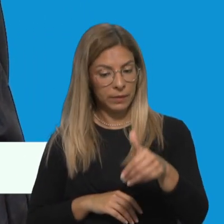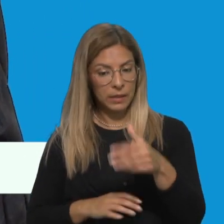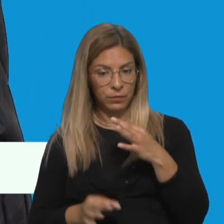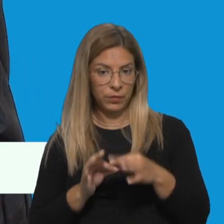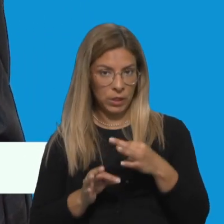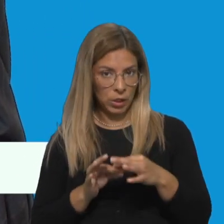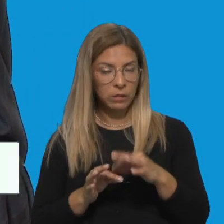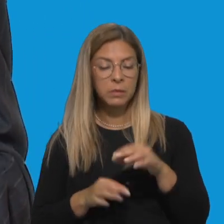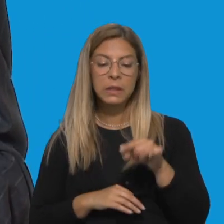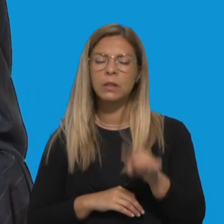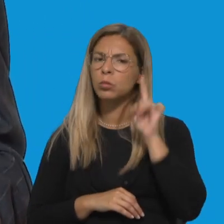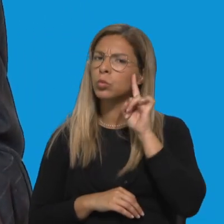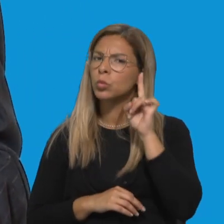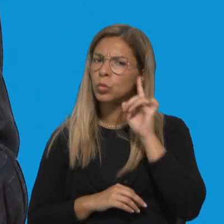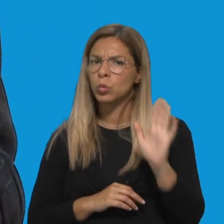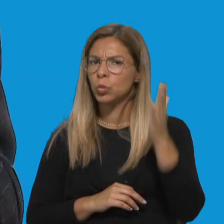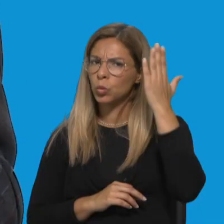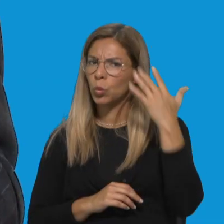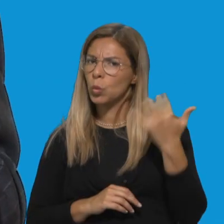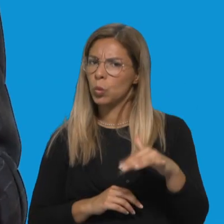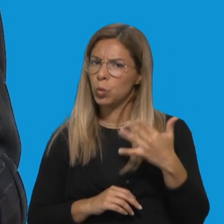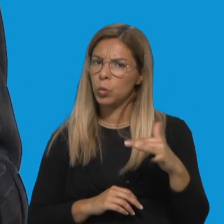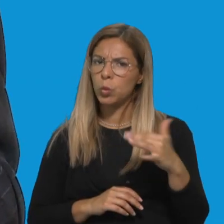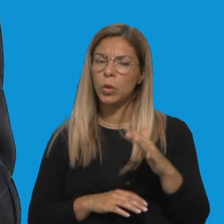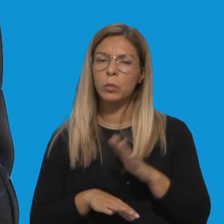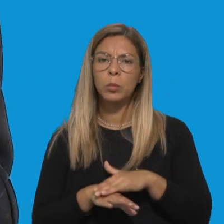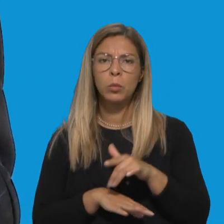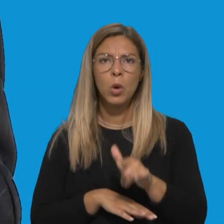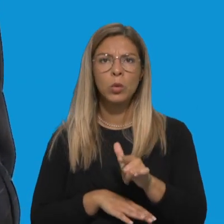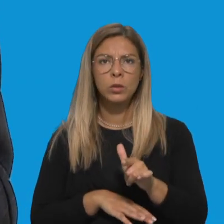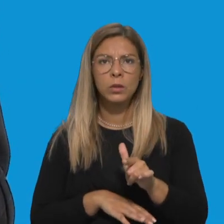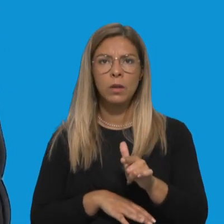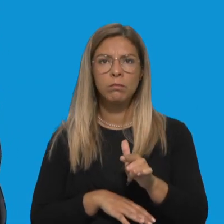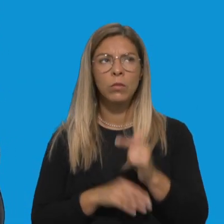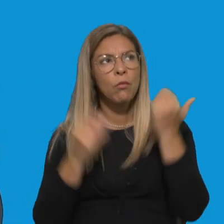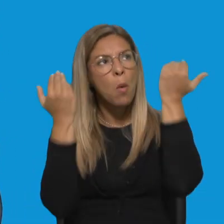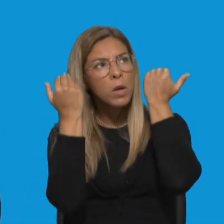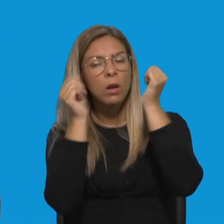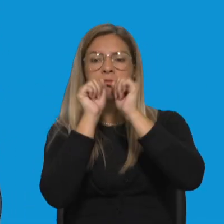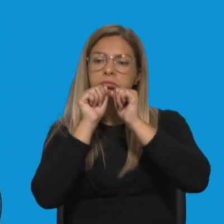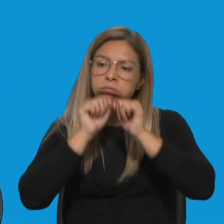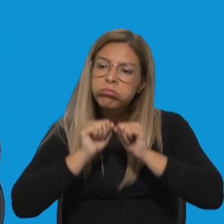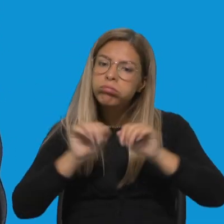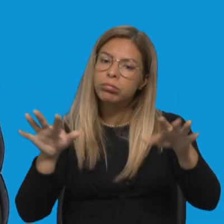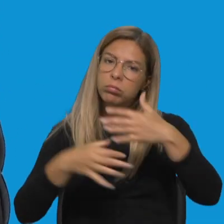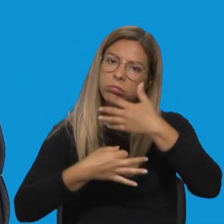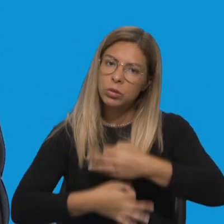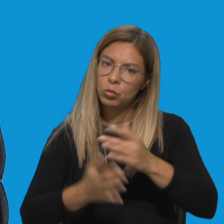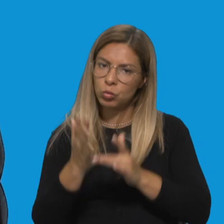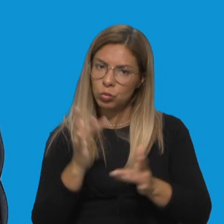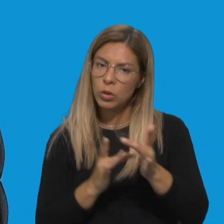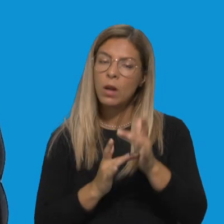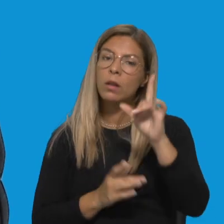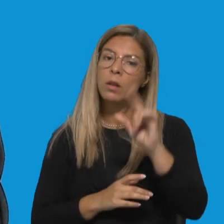dos momentos fundamentais da mensagem cristã e da narrativa da história